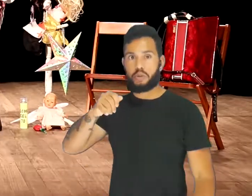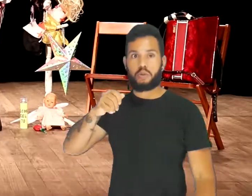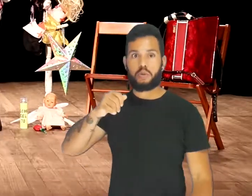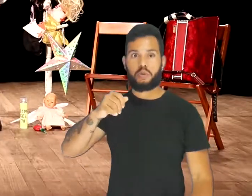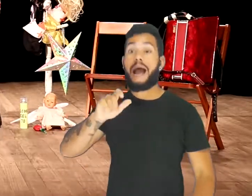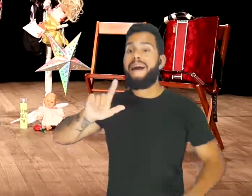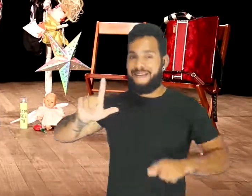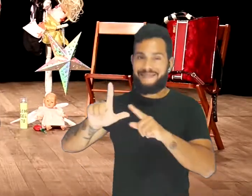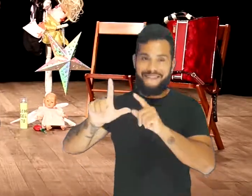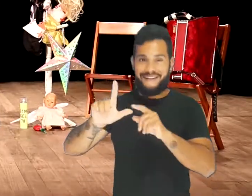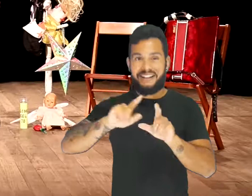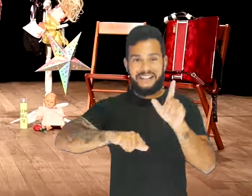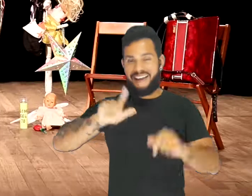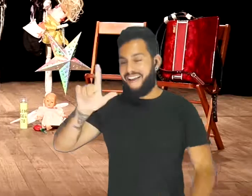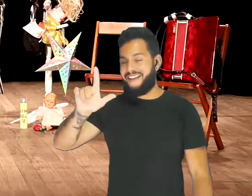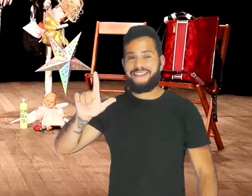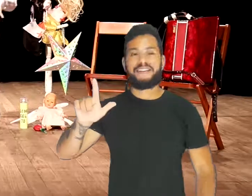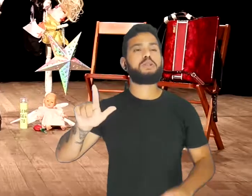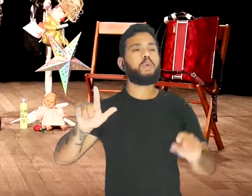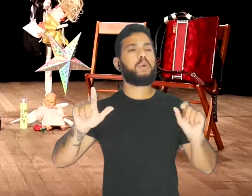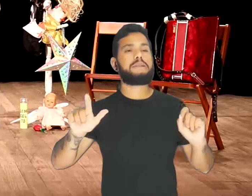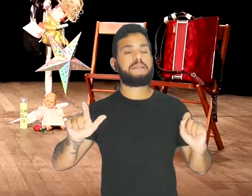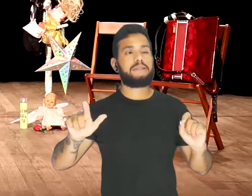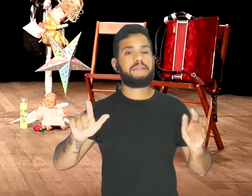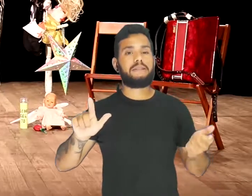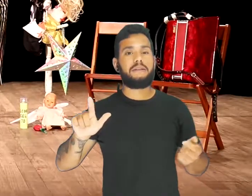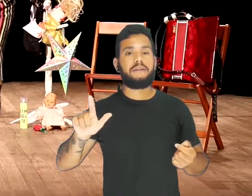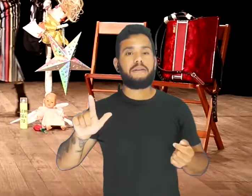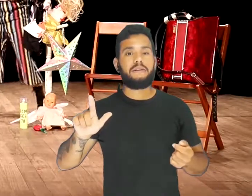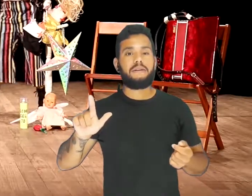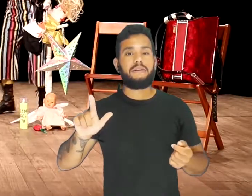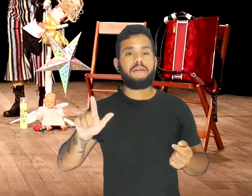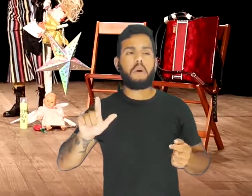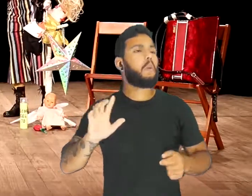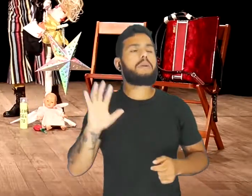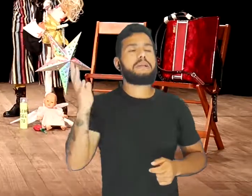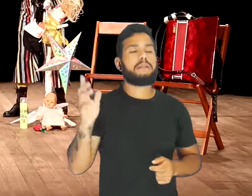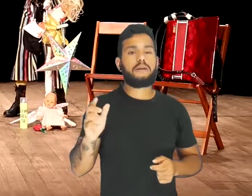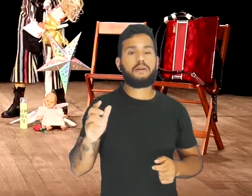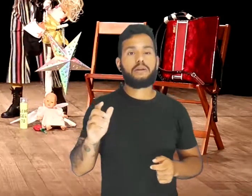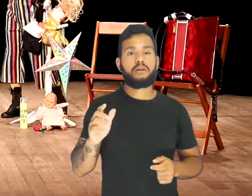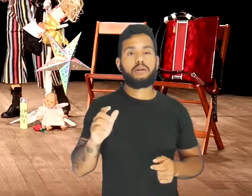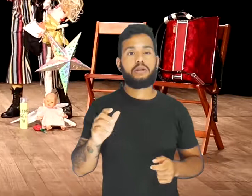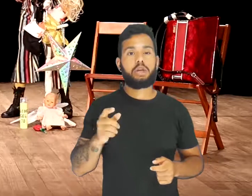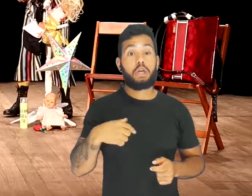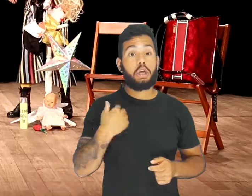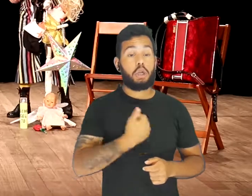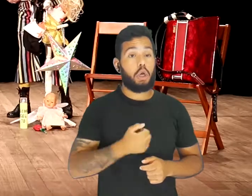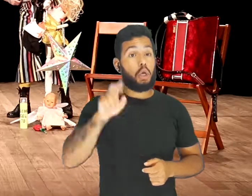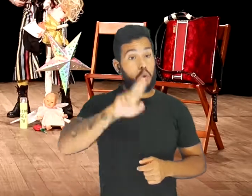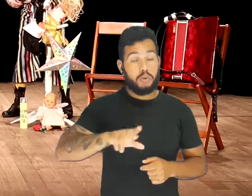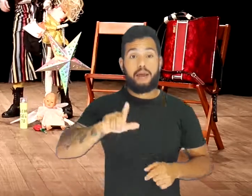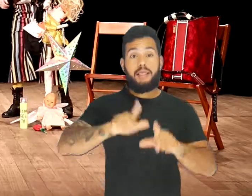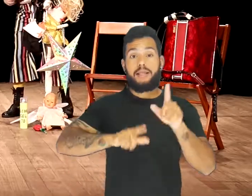Já tá fitness. Deu, bom. Volta... Ah, tu que vai. Não, sou eu, tu. H. J. K. Não tem. L.